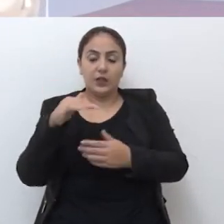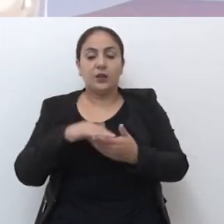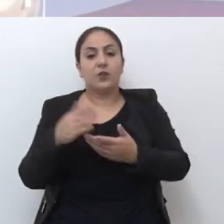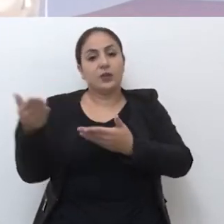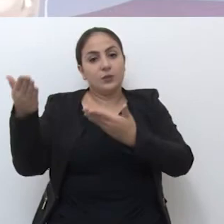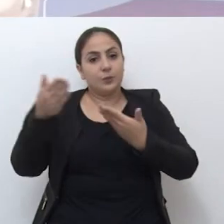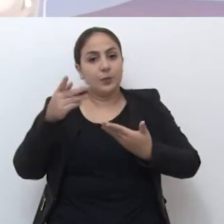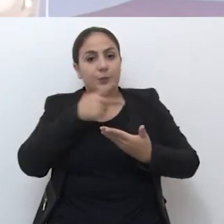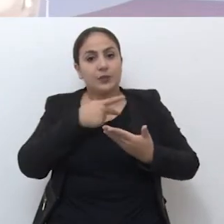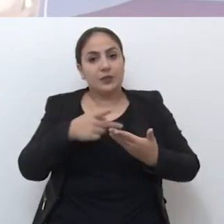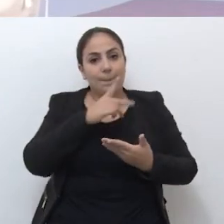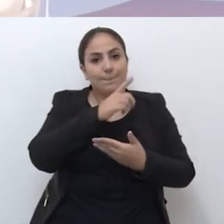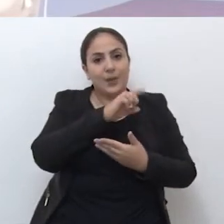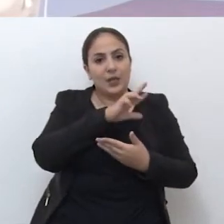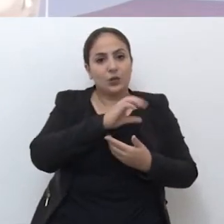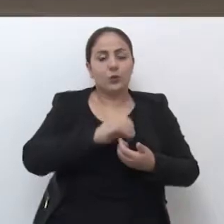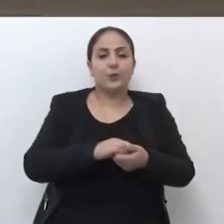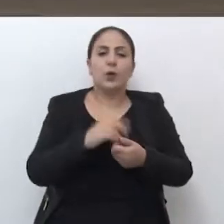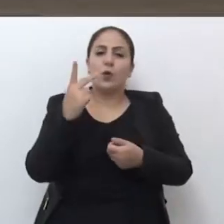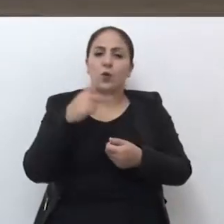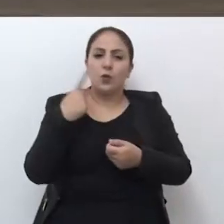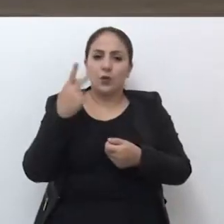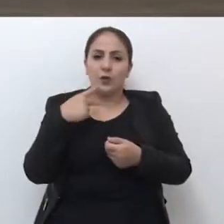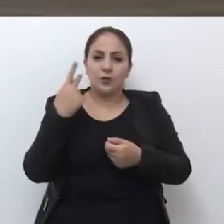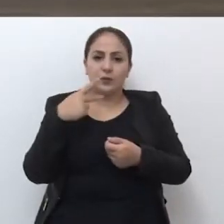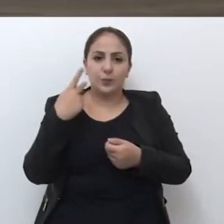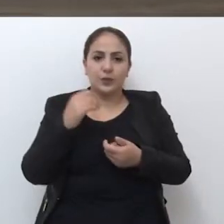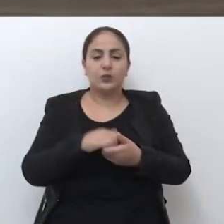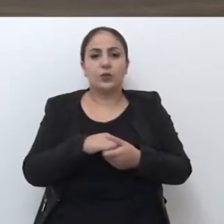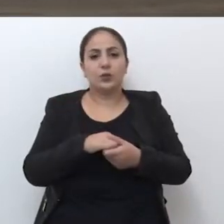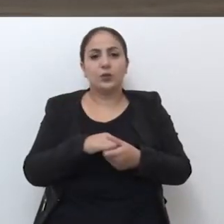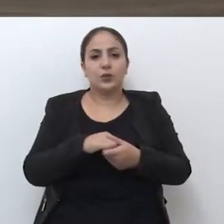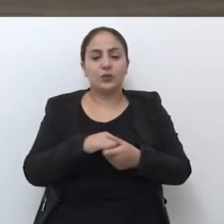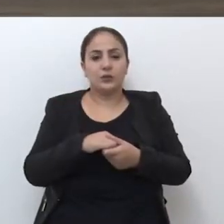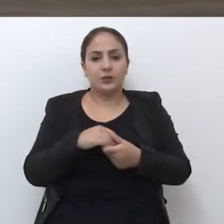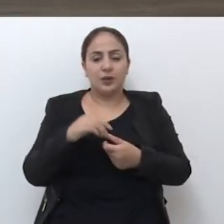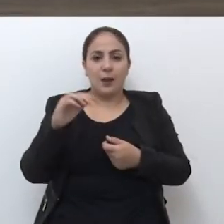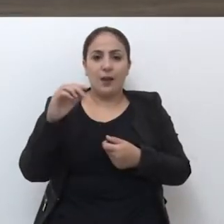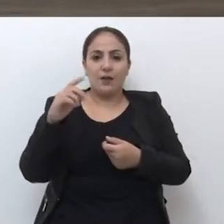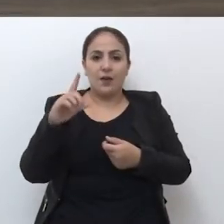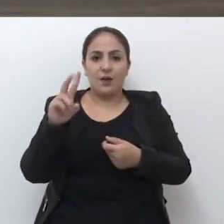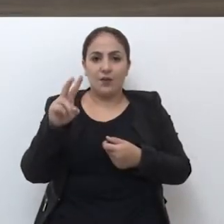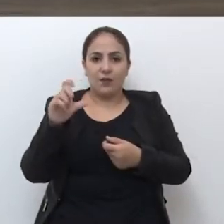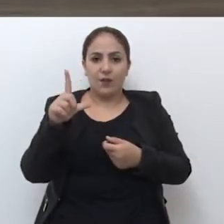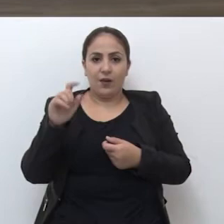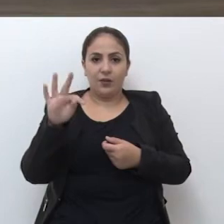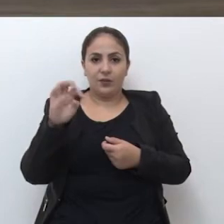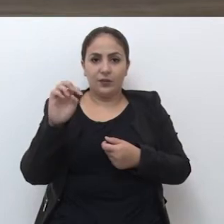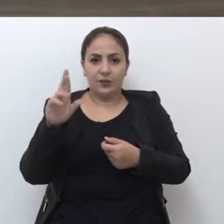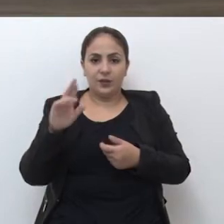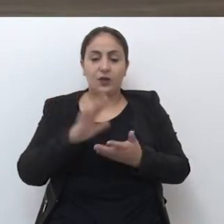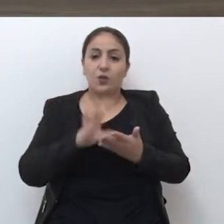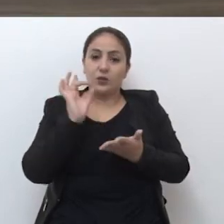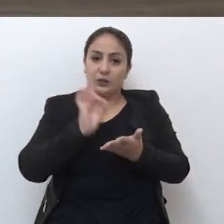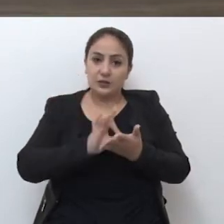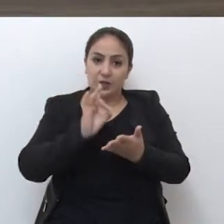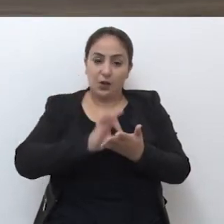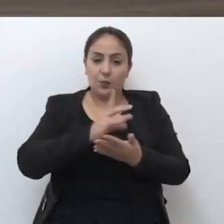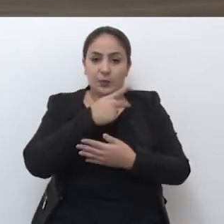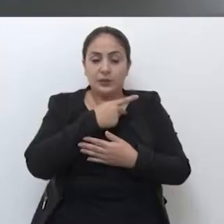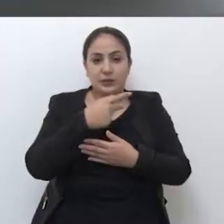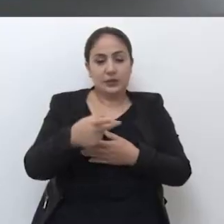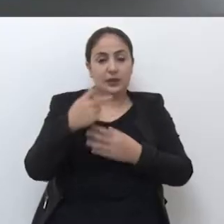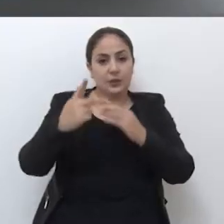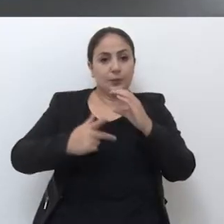pelo presidente Pedro Danelli. O vereador Walter Nagelstein, atual presidente da Câmara de Porto